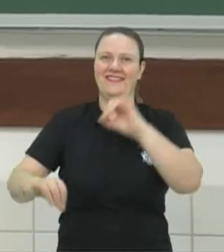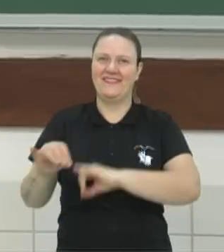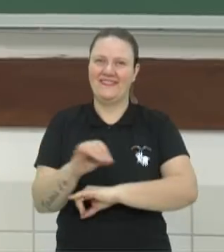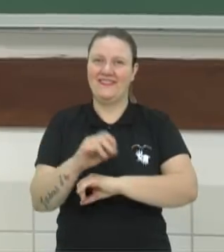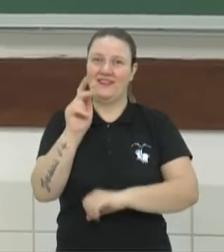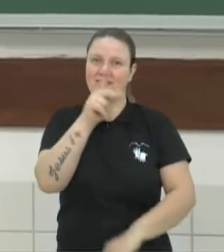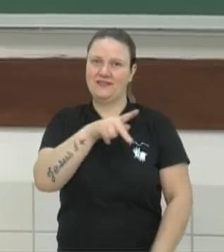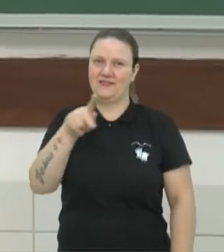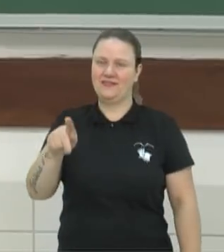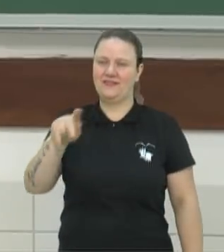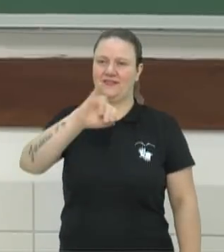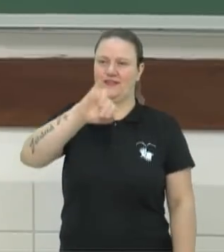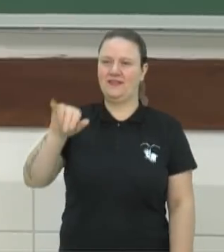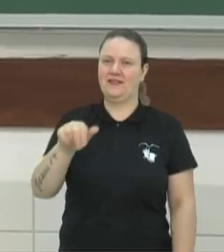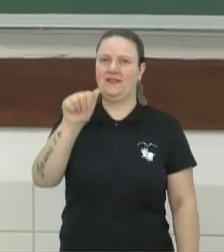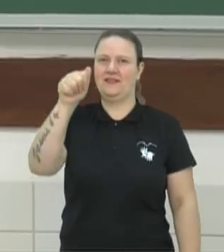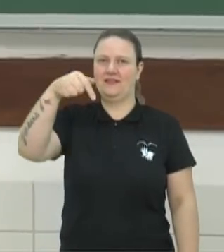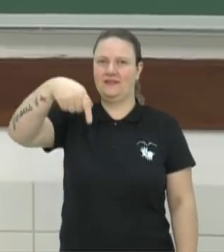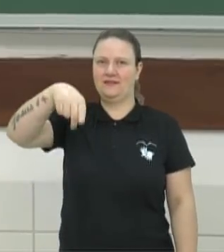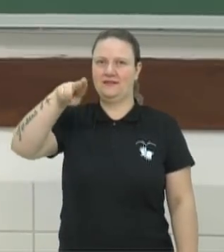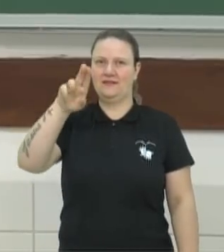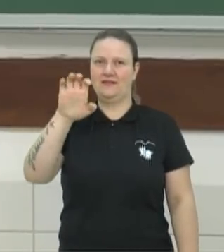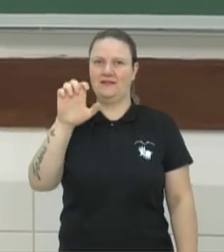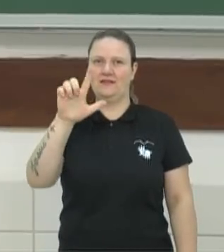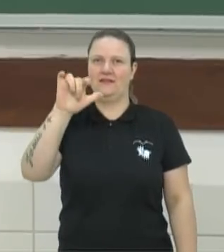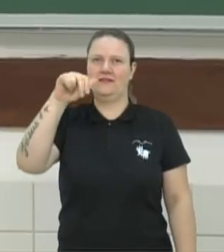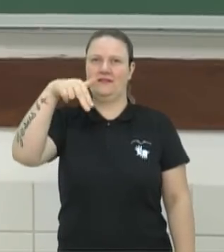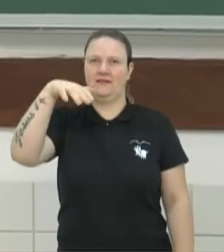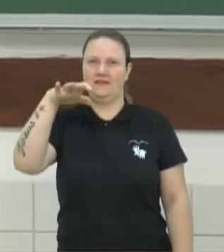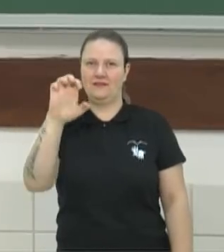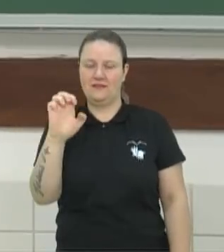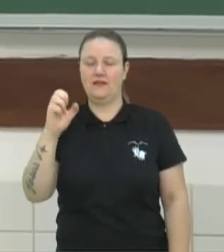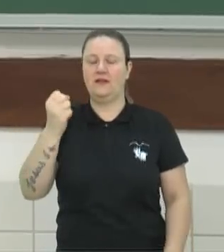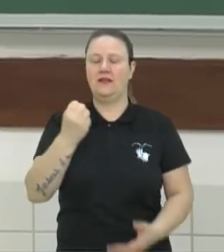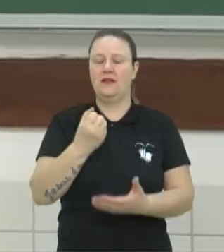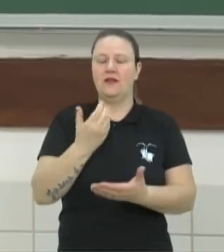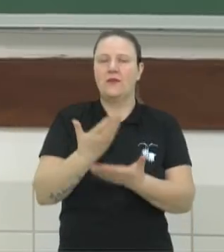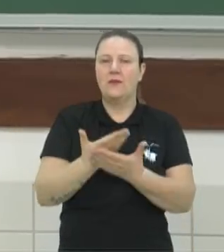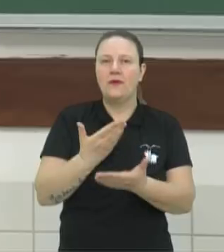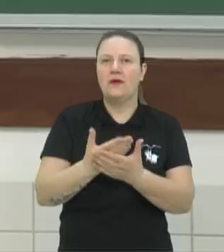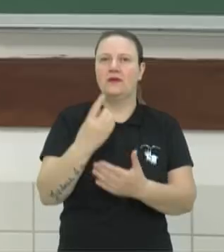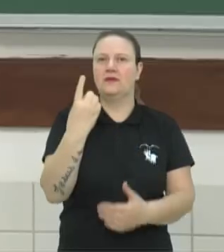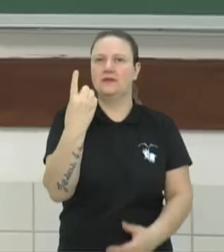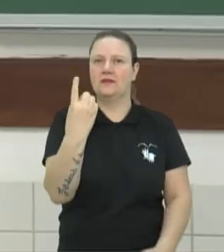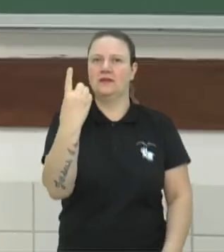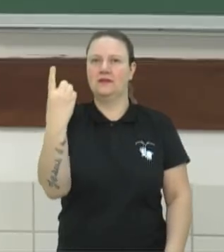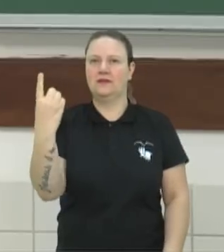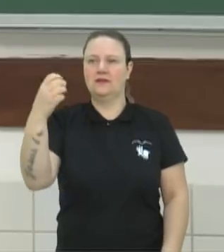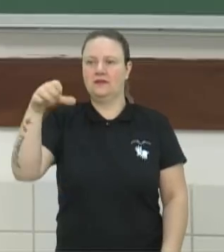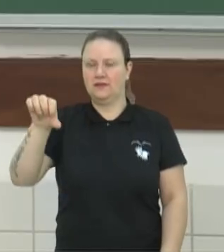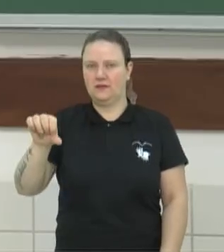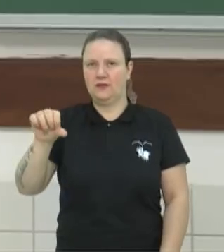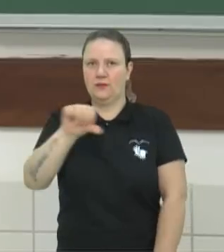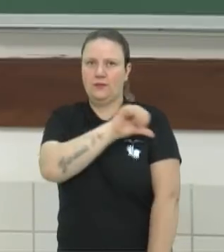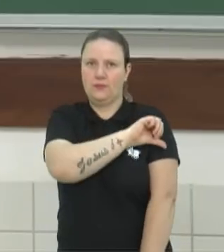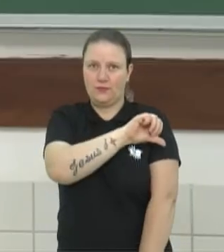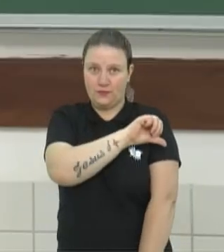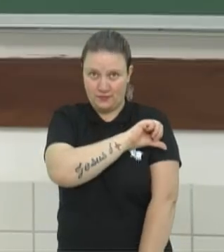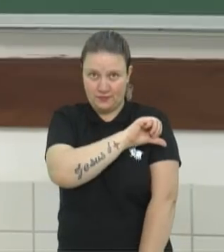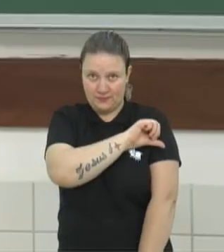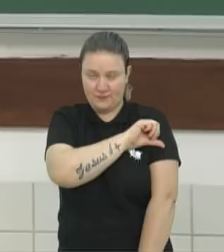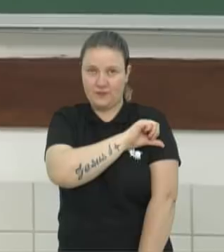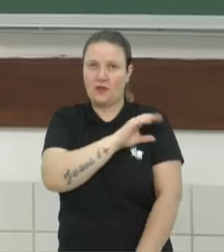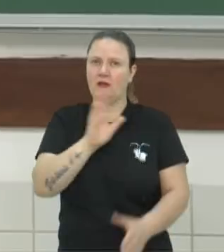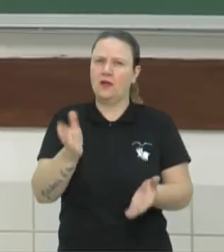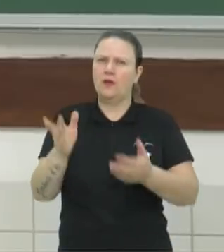Eu sou a professora Jaqueline, essa é a aula de número 119 do 9º ano. Hoje nós vamos fazer a análise de um